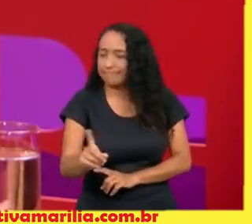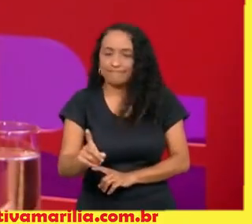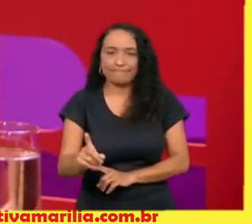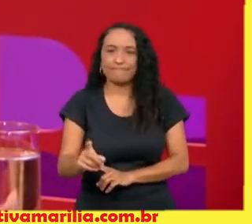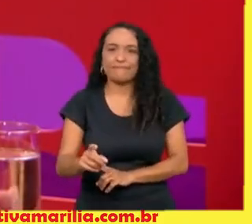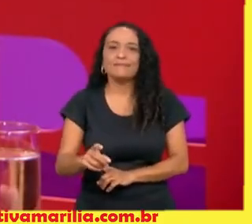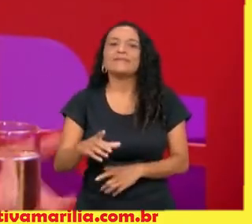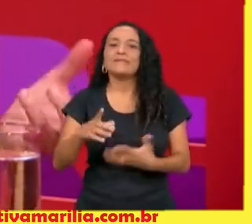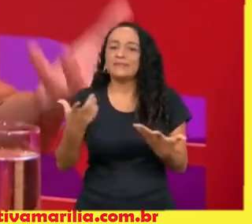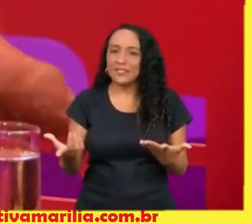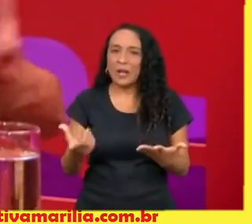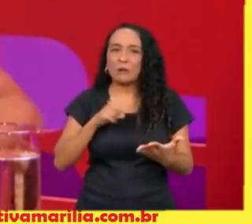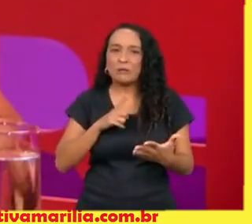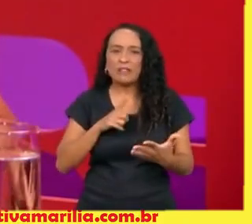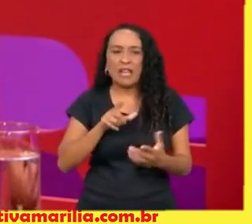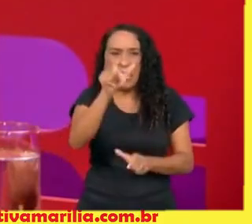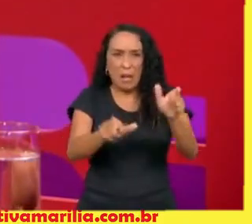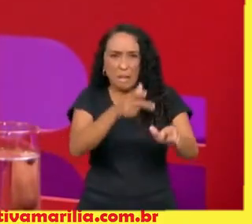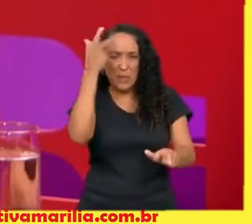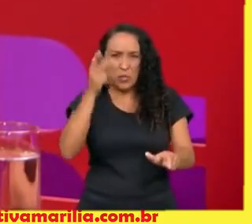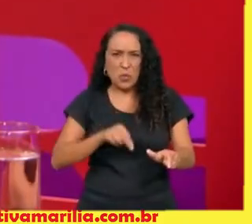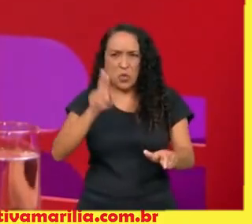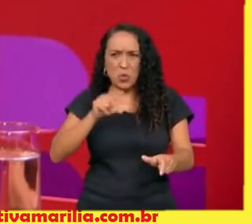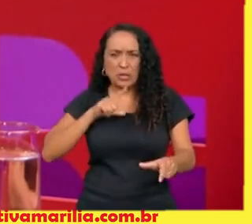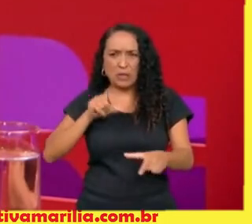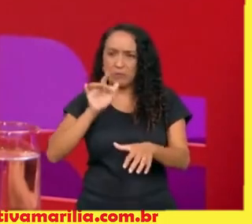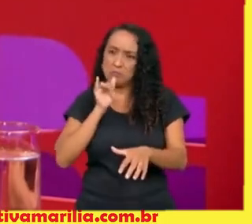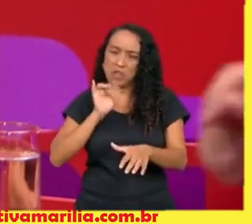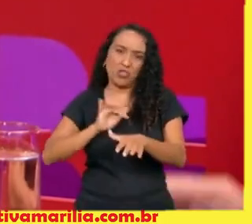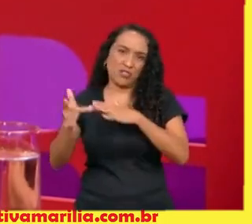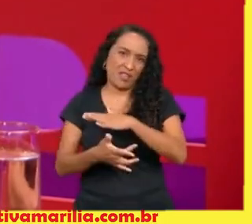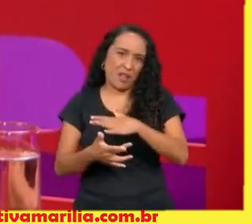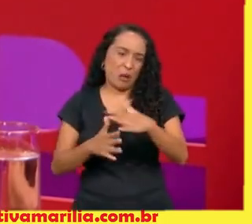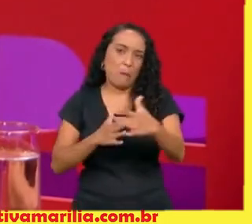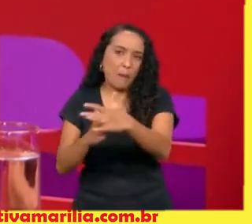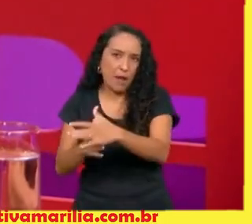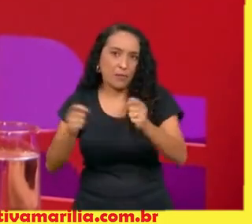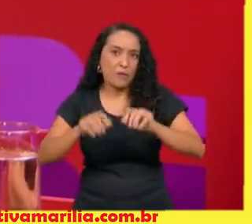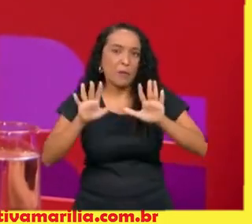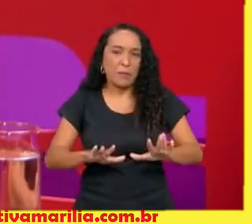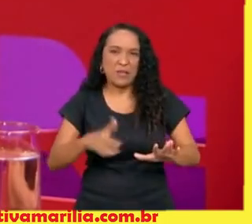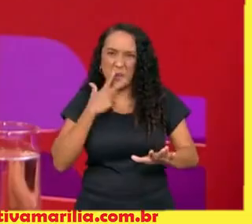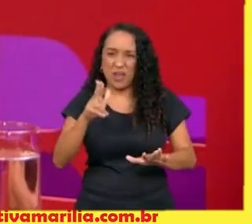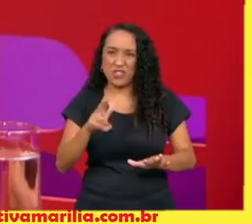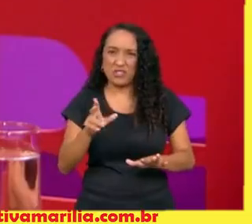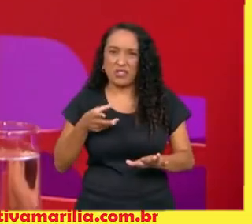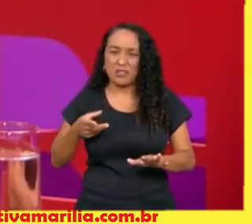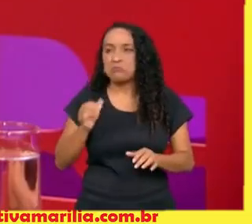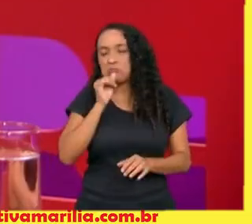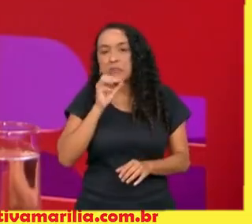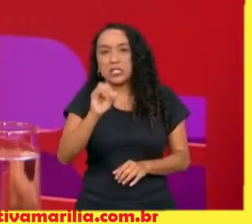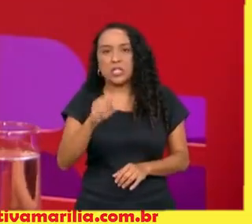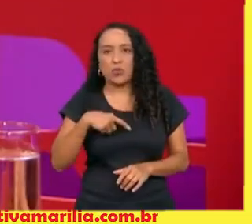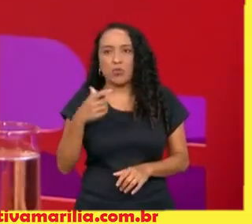muita objeção, inclusive de quem lucra com as redes sociais, claro. Né? Mas não vai dar. Assim como eu não posso pegar um carro sem saber dirigir, eu não